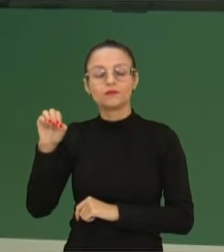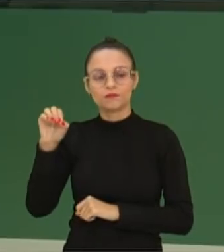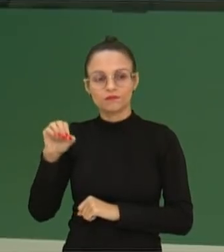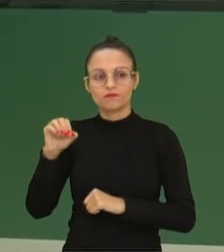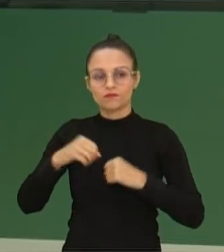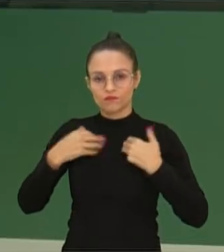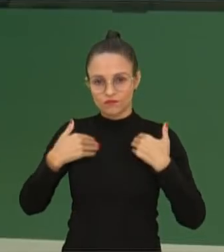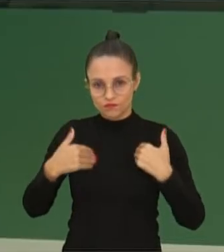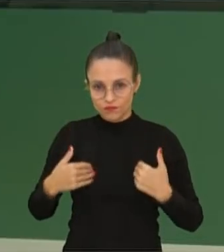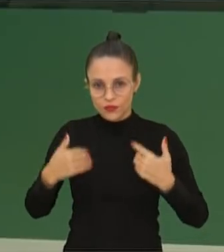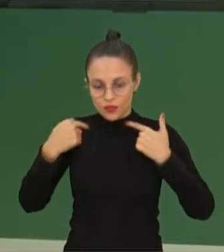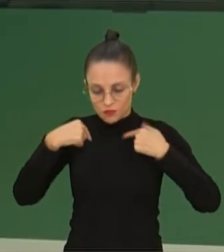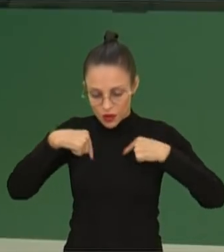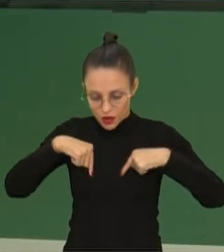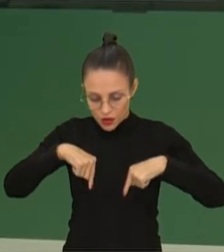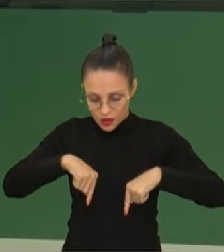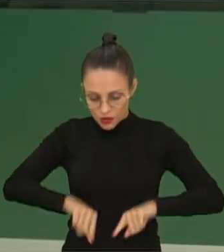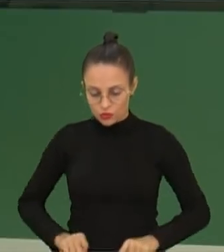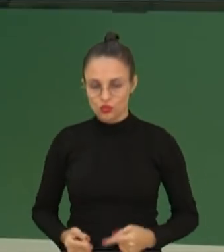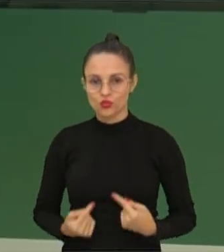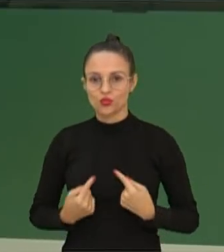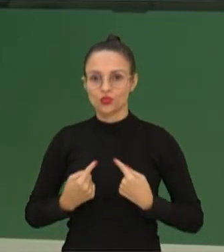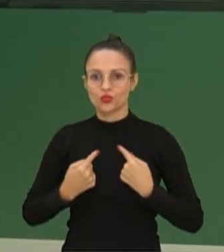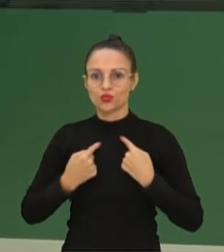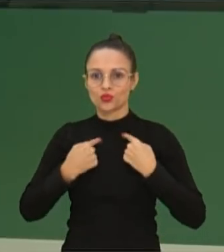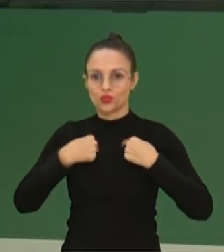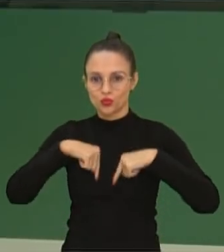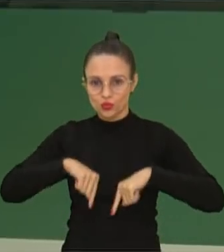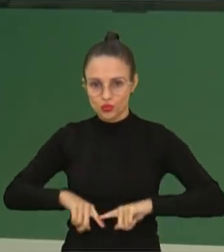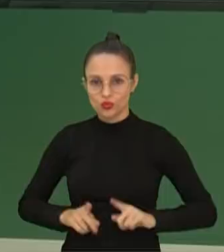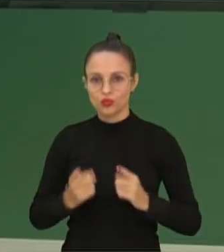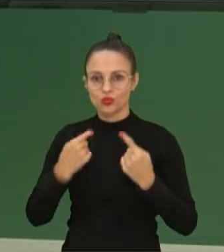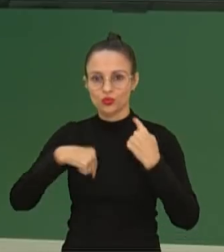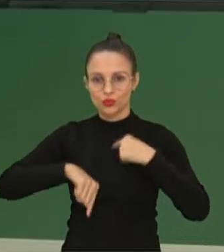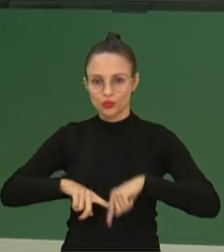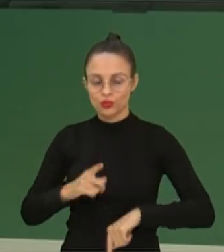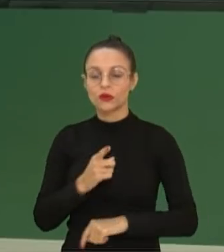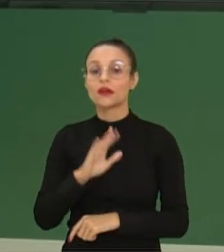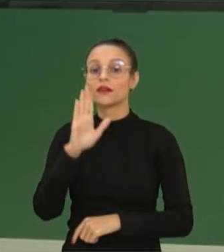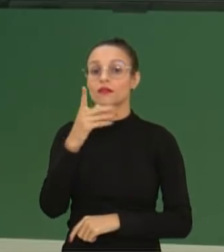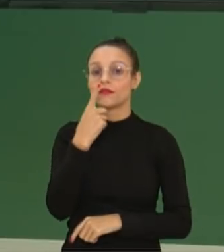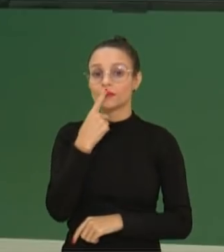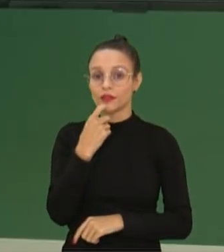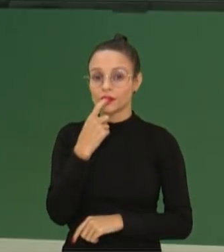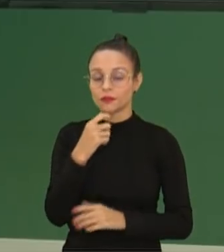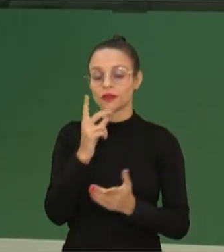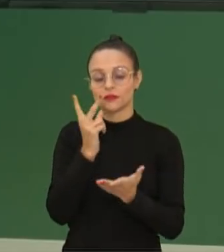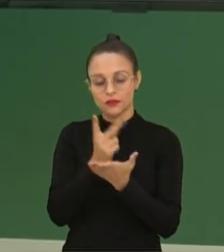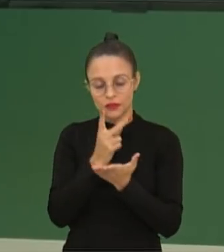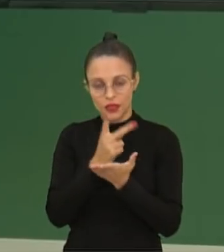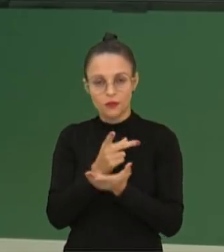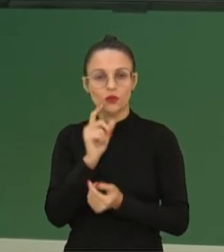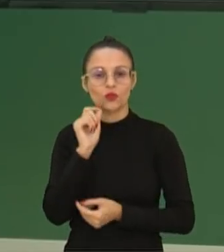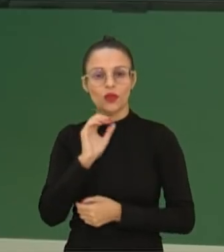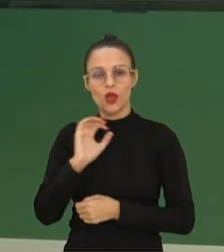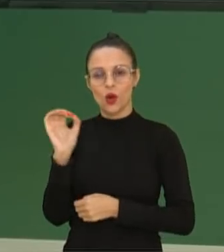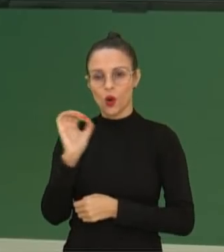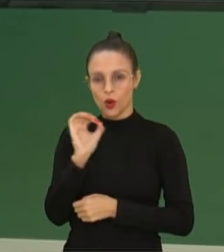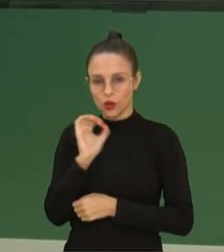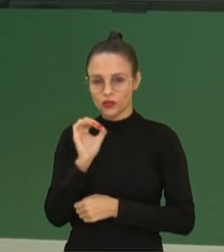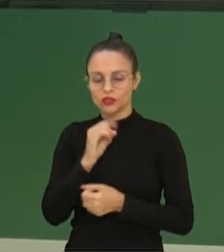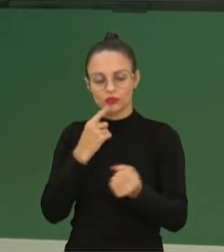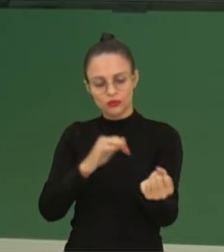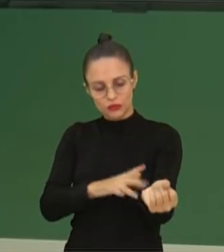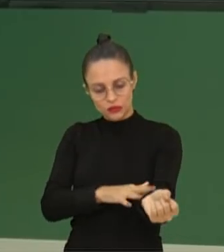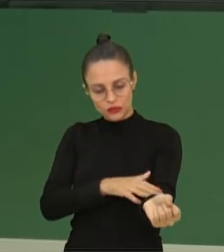do corpo para voltar lá para o coração. E, em vermelho, sempre o sangue rico em gás oxigênio. Aquele sangue